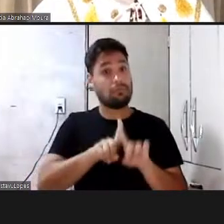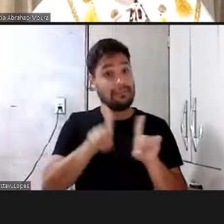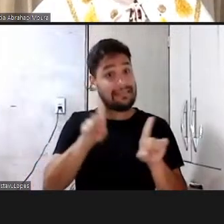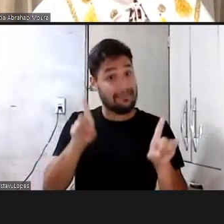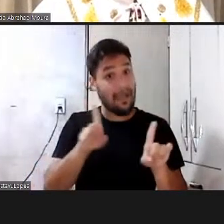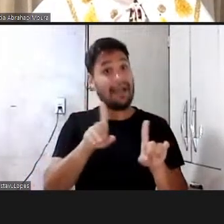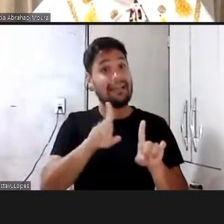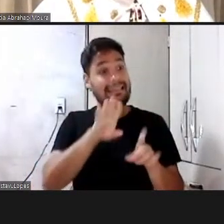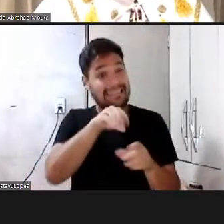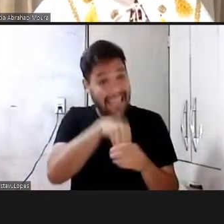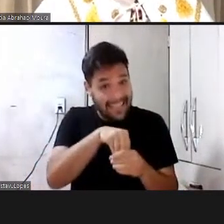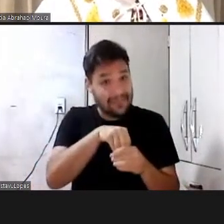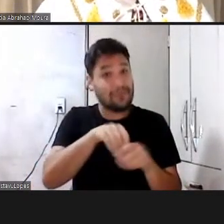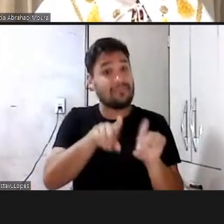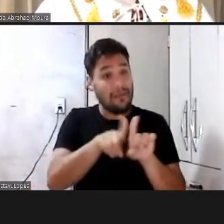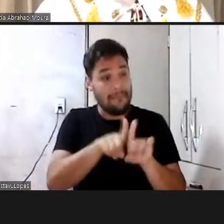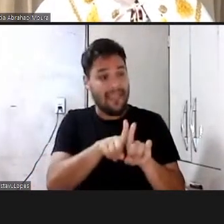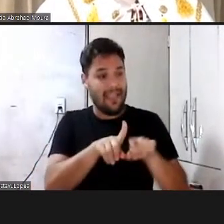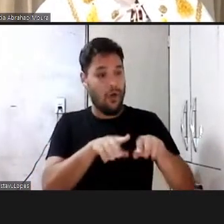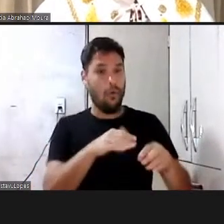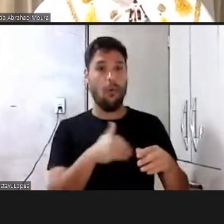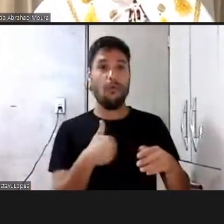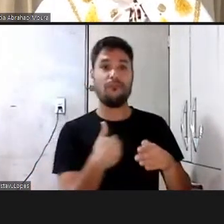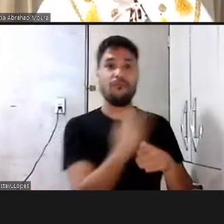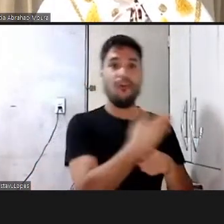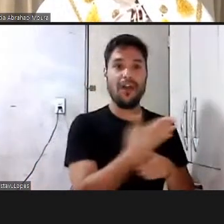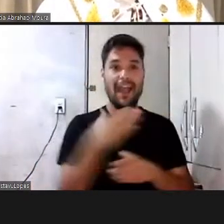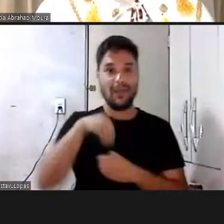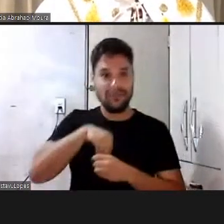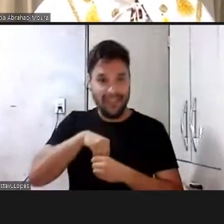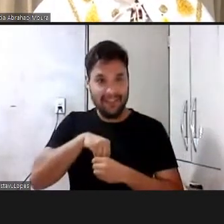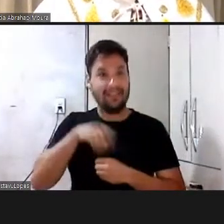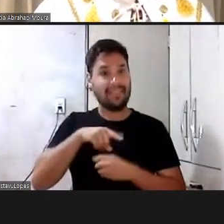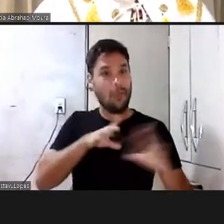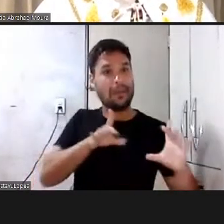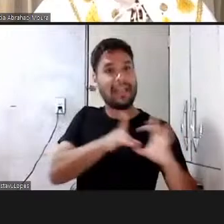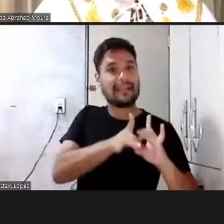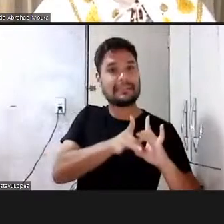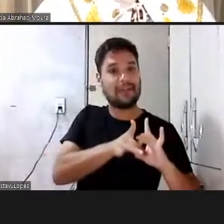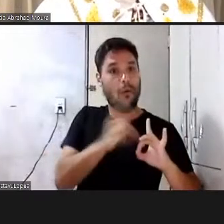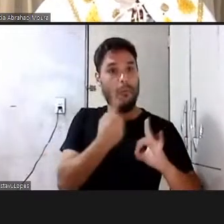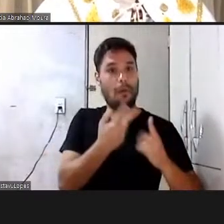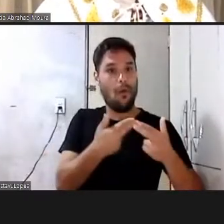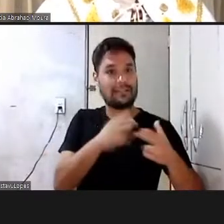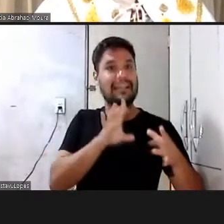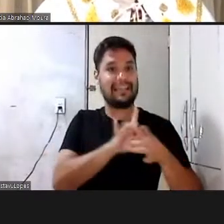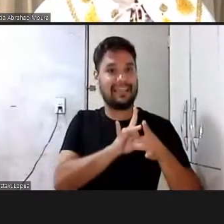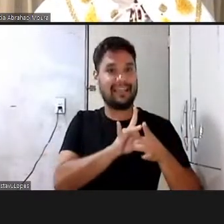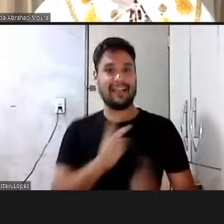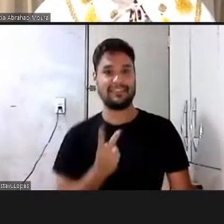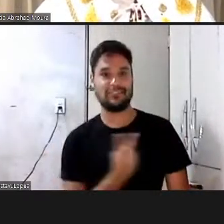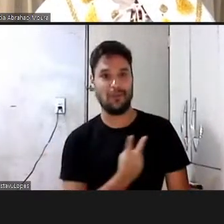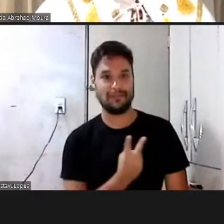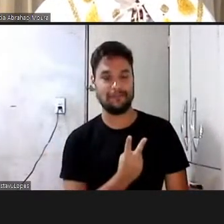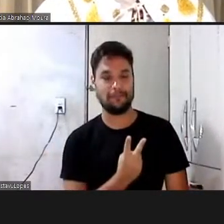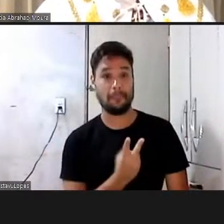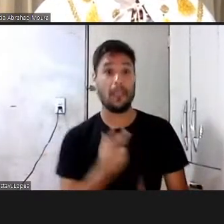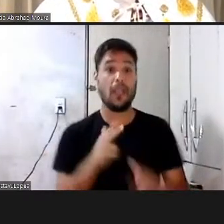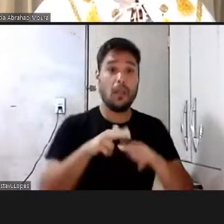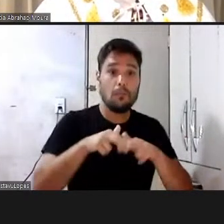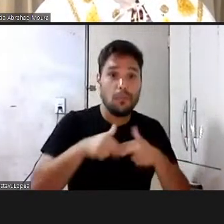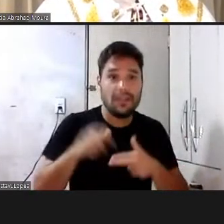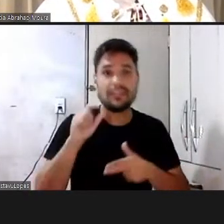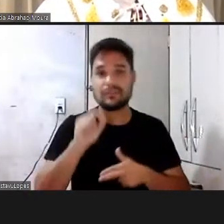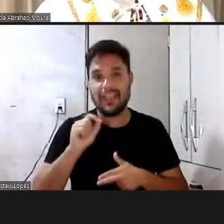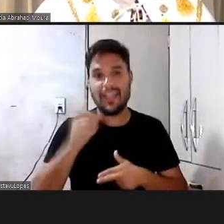intermediário entre essa situação e a mensagem produzida. A paridade de pensamentos leva a concluir que o sistema